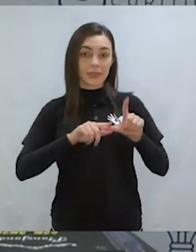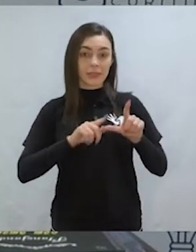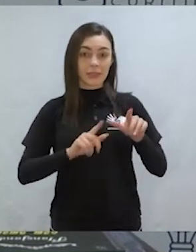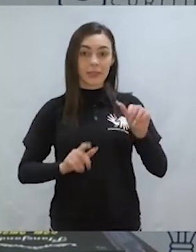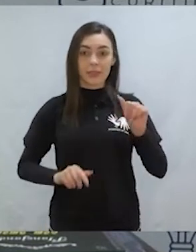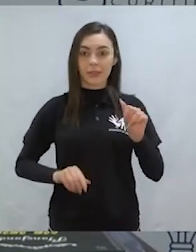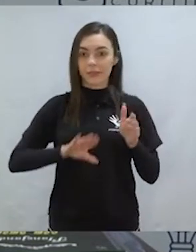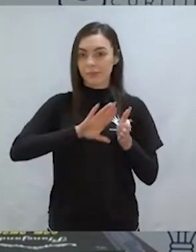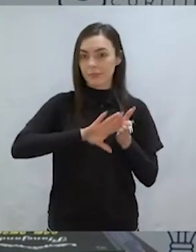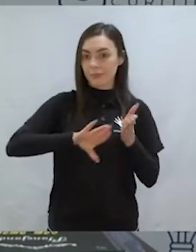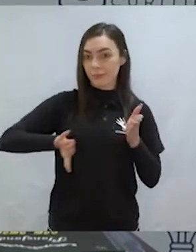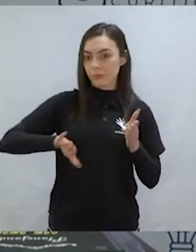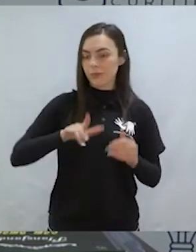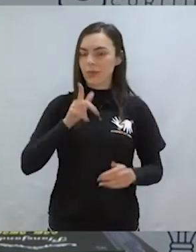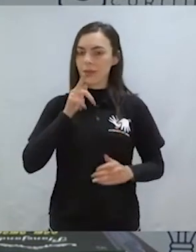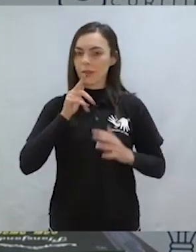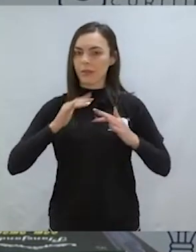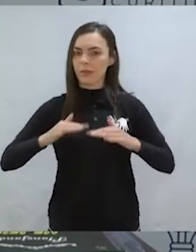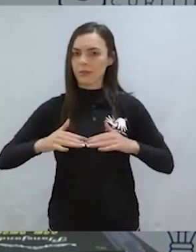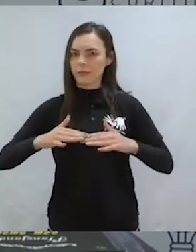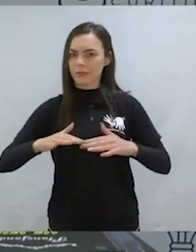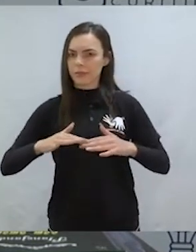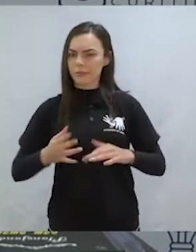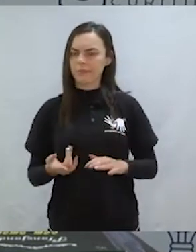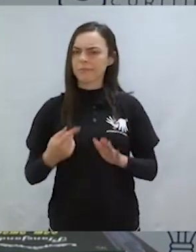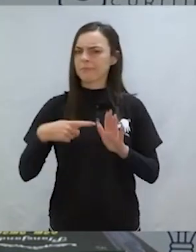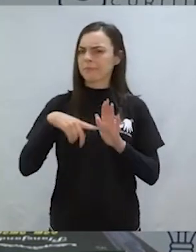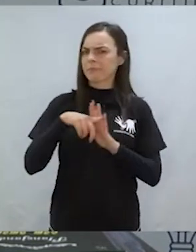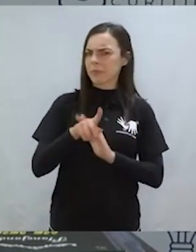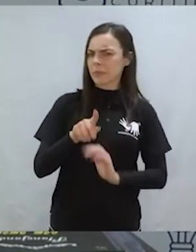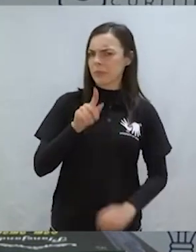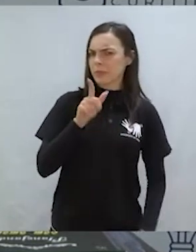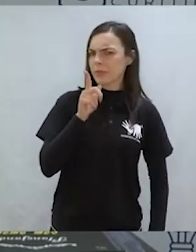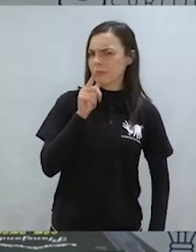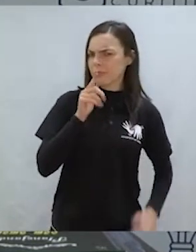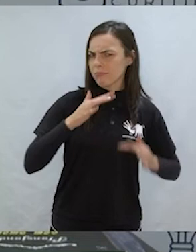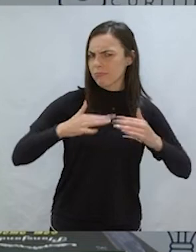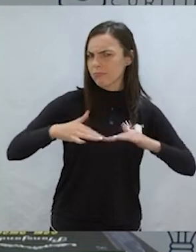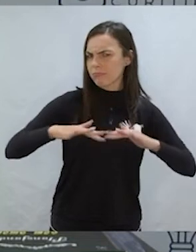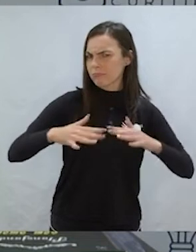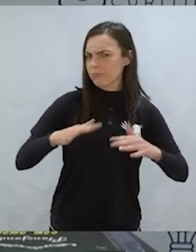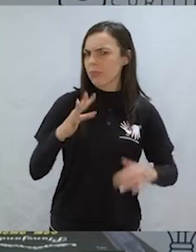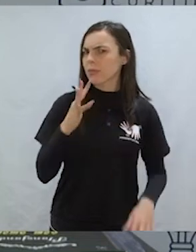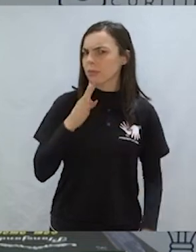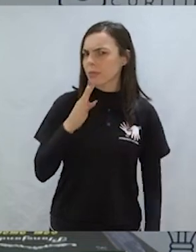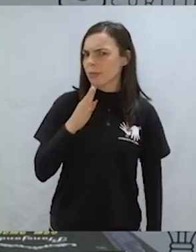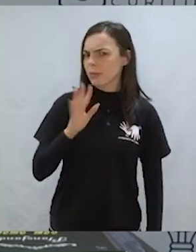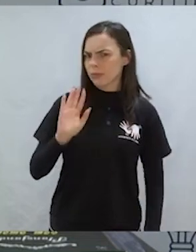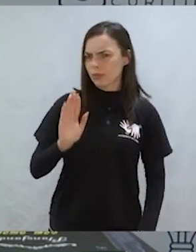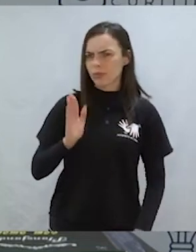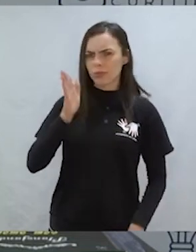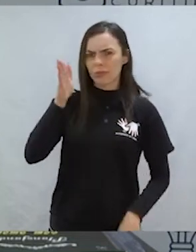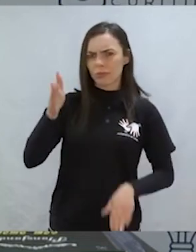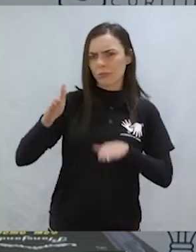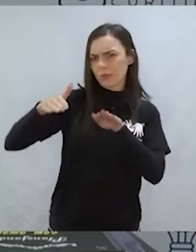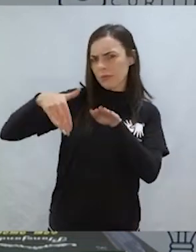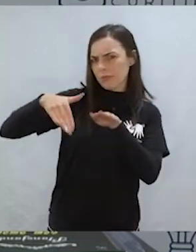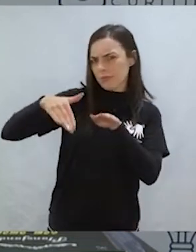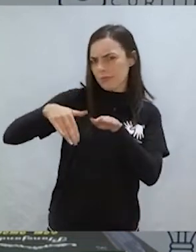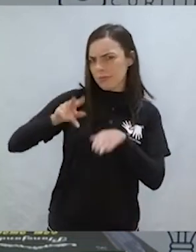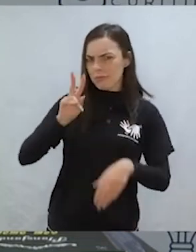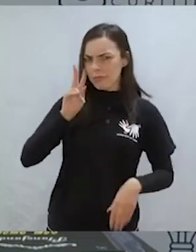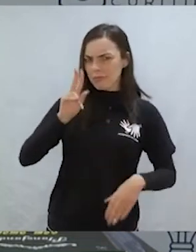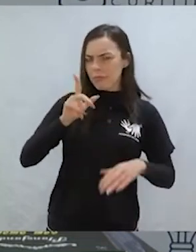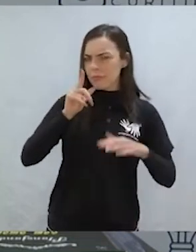eu tiro o A, fica mar. Você conhece o mar? Você já foi na praia? Já viu o mar?